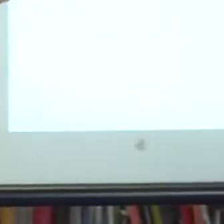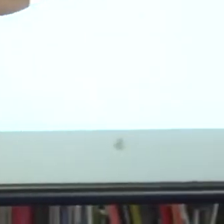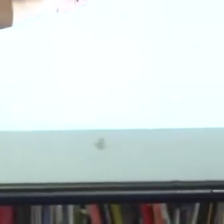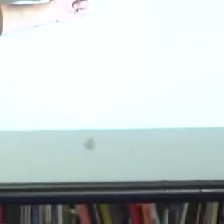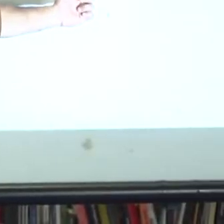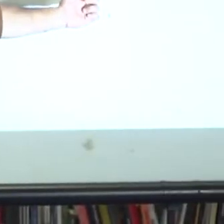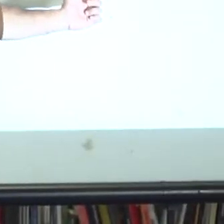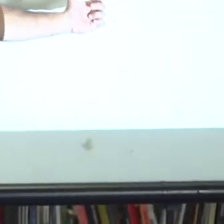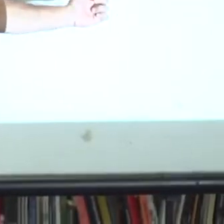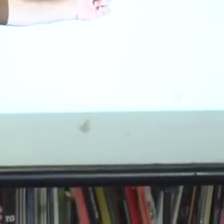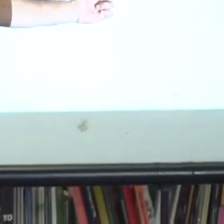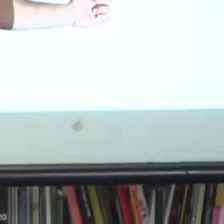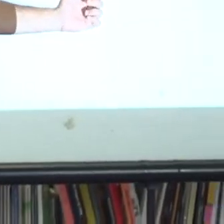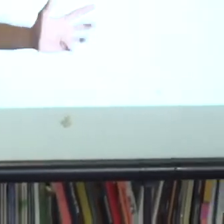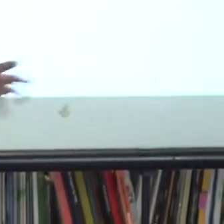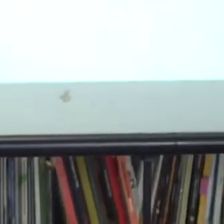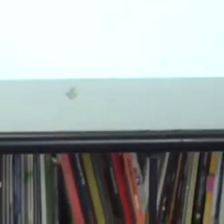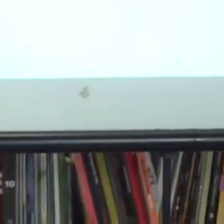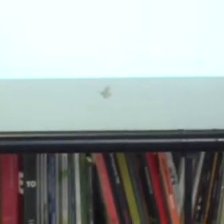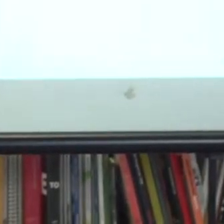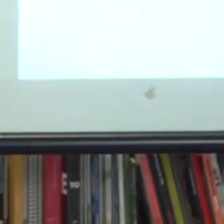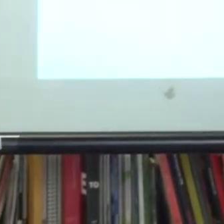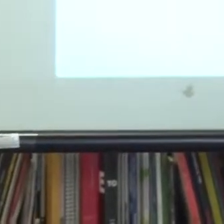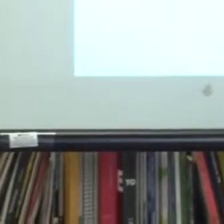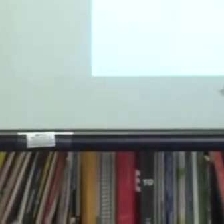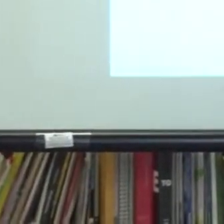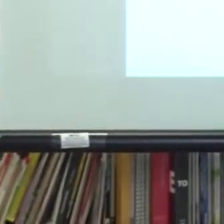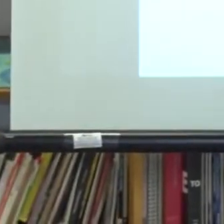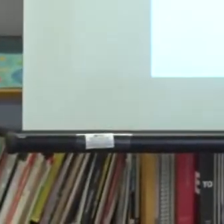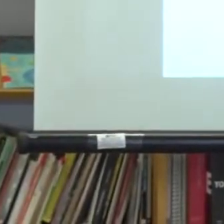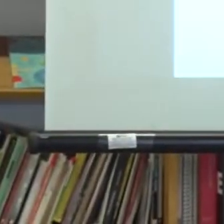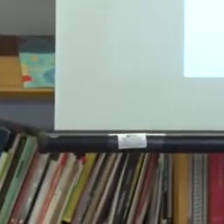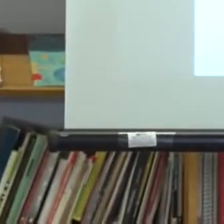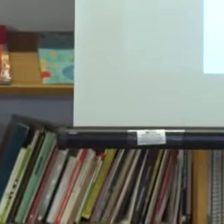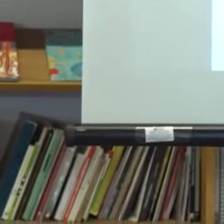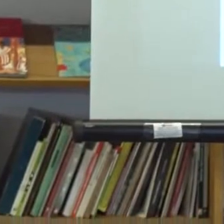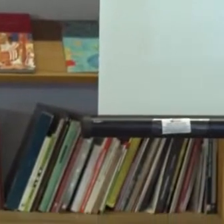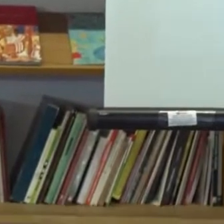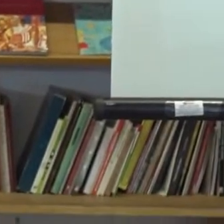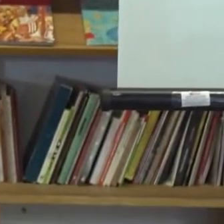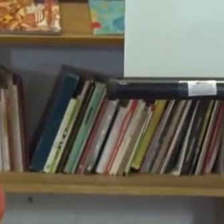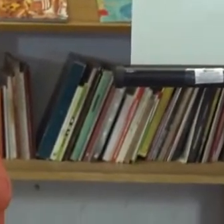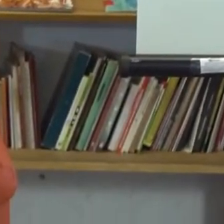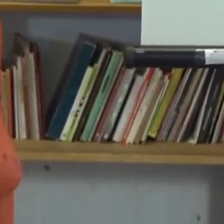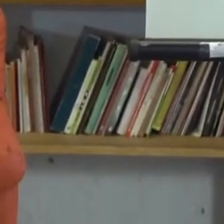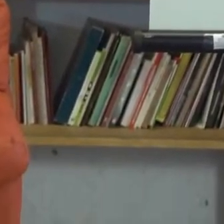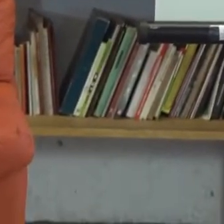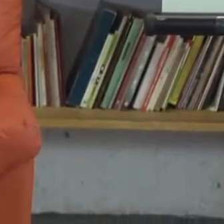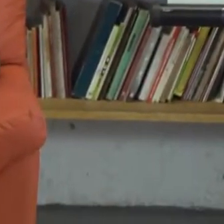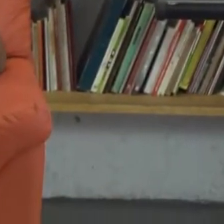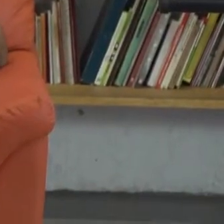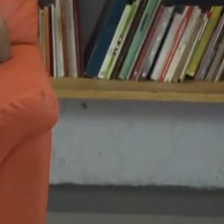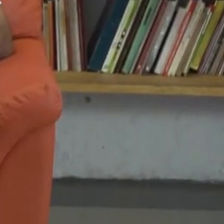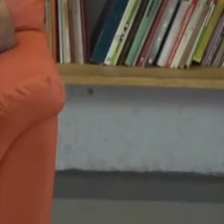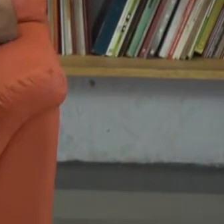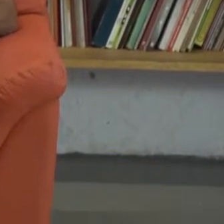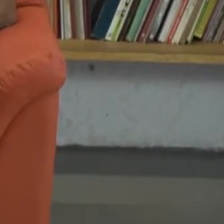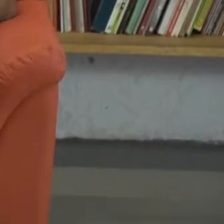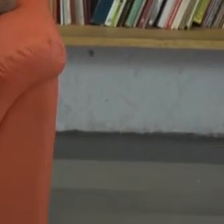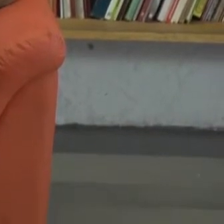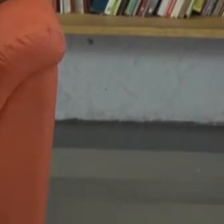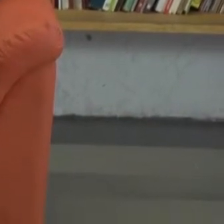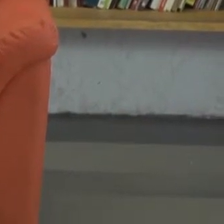concepção de cultura então pensamos a partir de uma concepção antiga de cultura em grande historiador